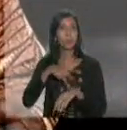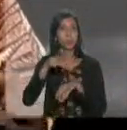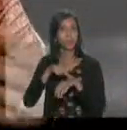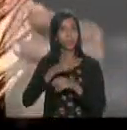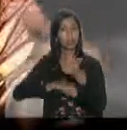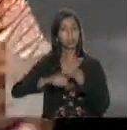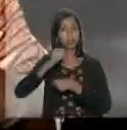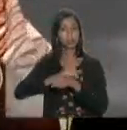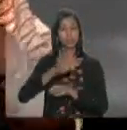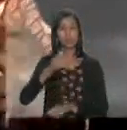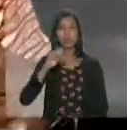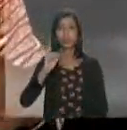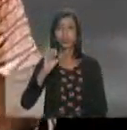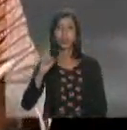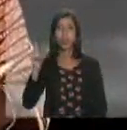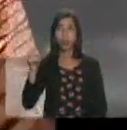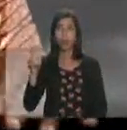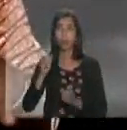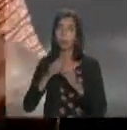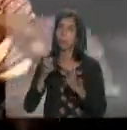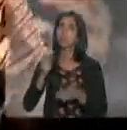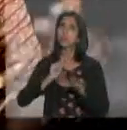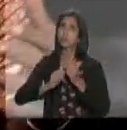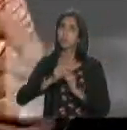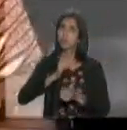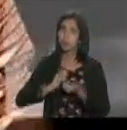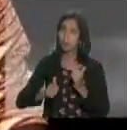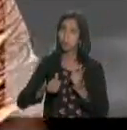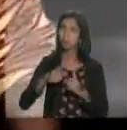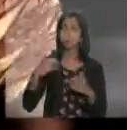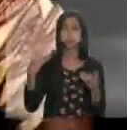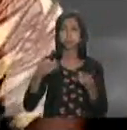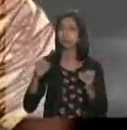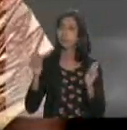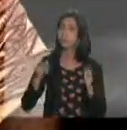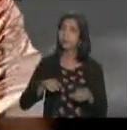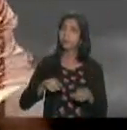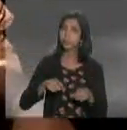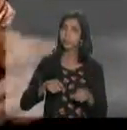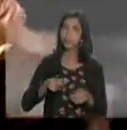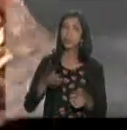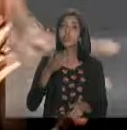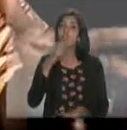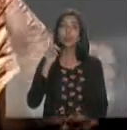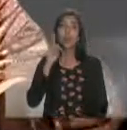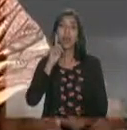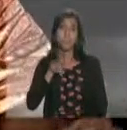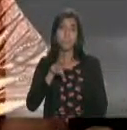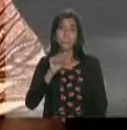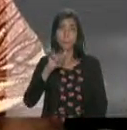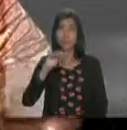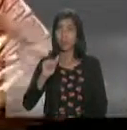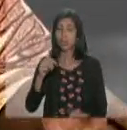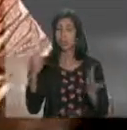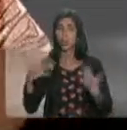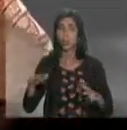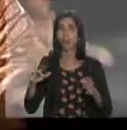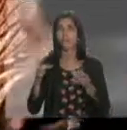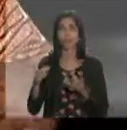80. Estava começando futebol lá e ia ser uma maravilha e tal. E o América não queria me vender, não quis